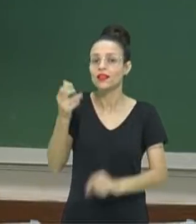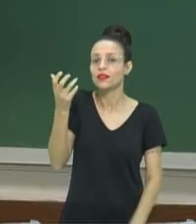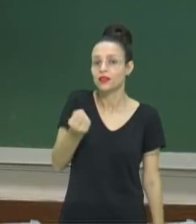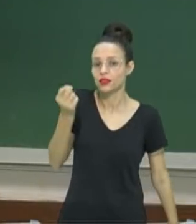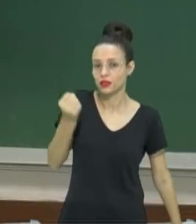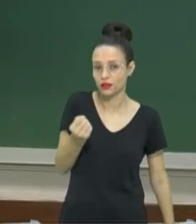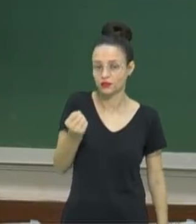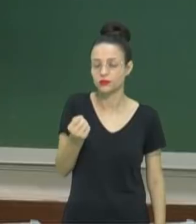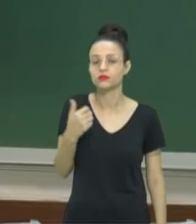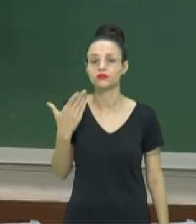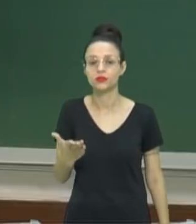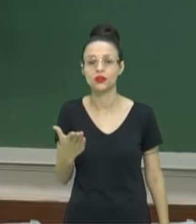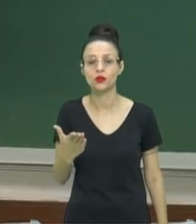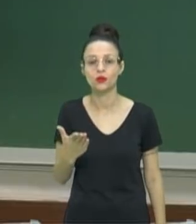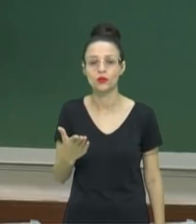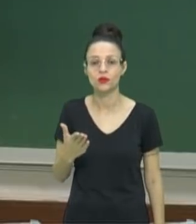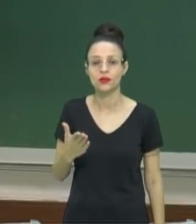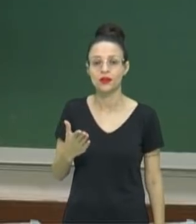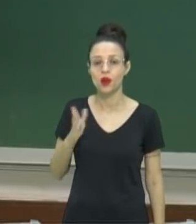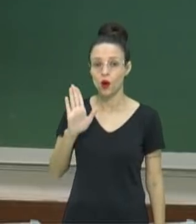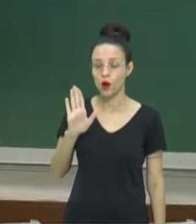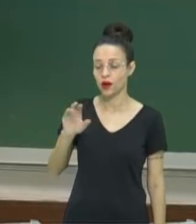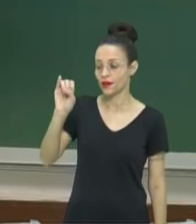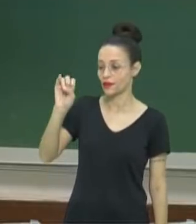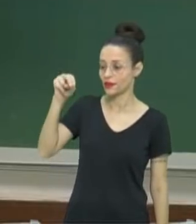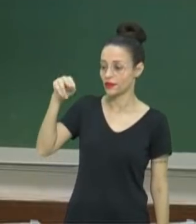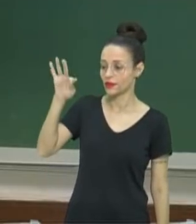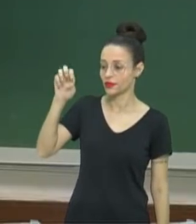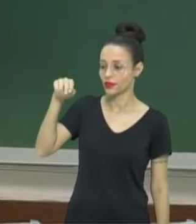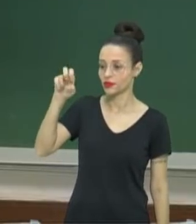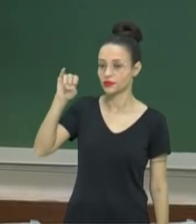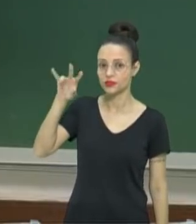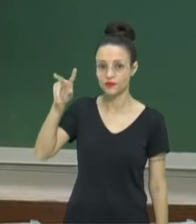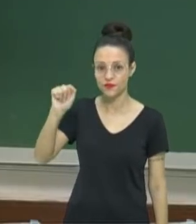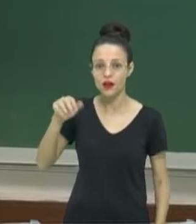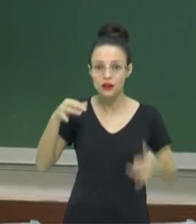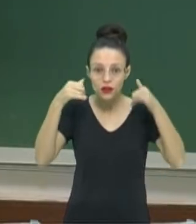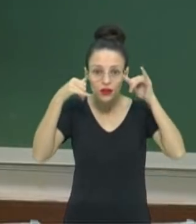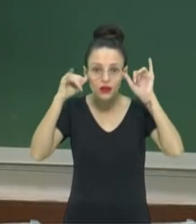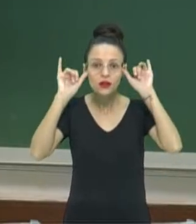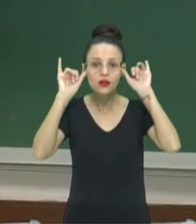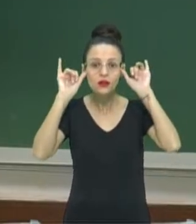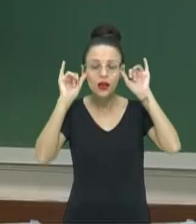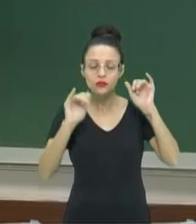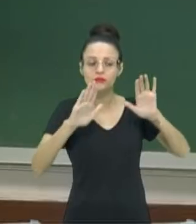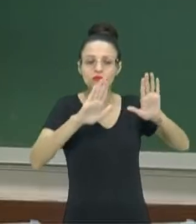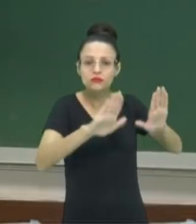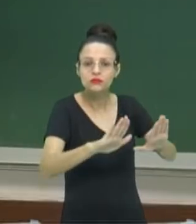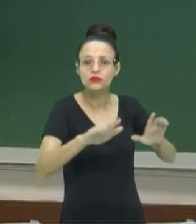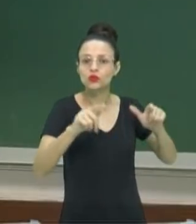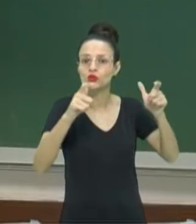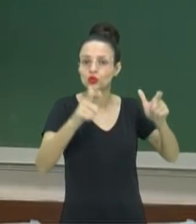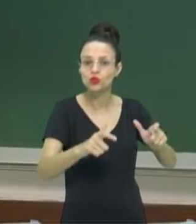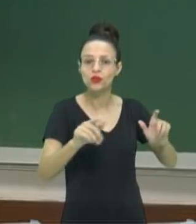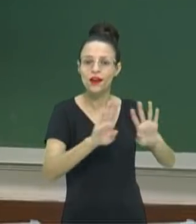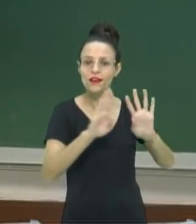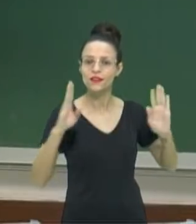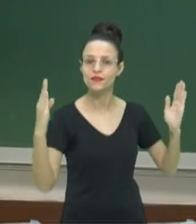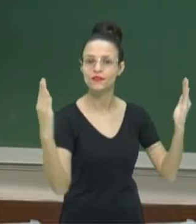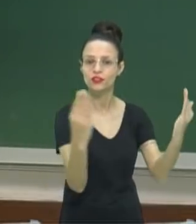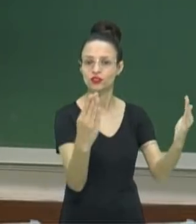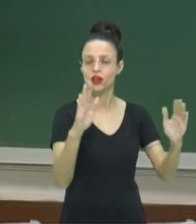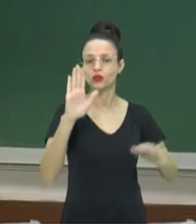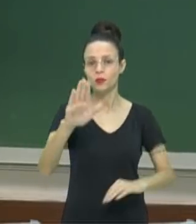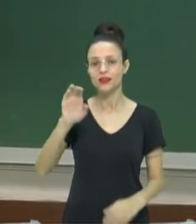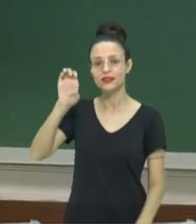leite. Quando eu digo intensiva, é que o gado é criado confinado em áreas fechadas.